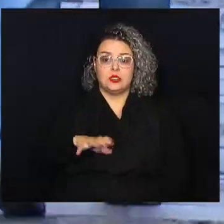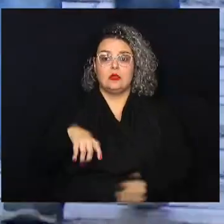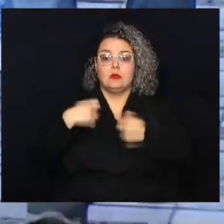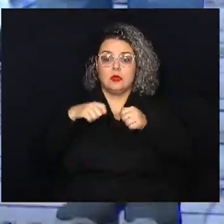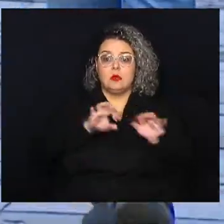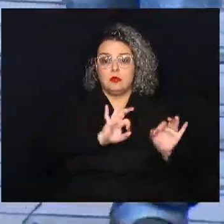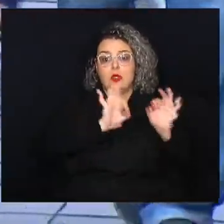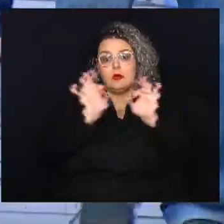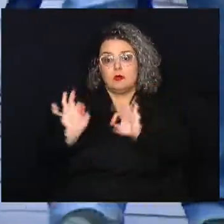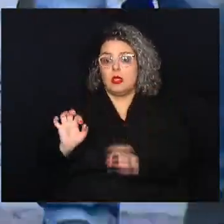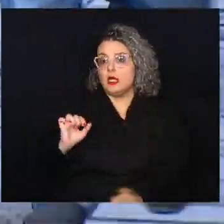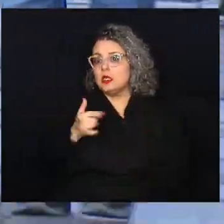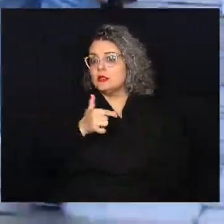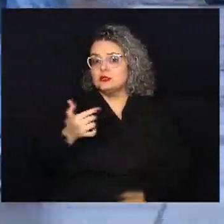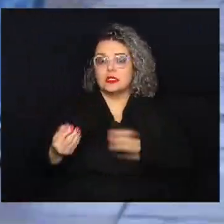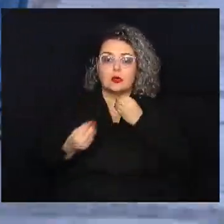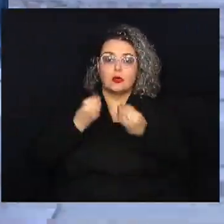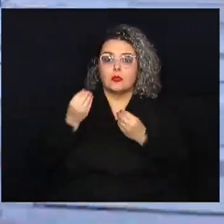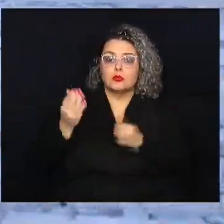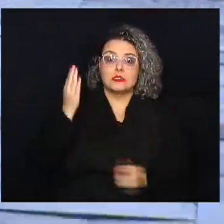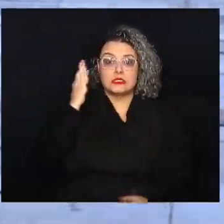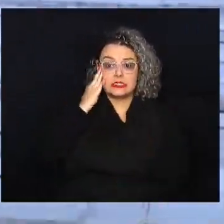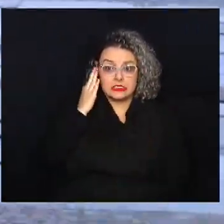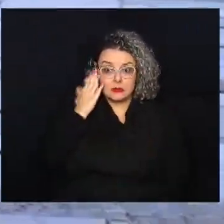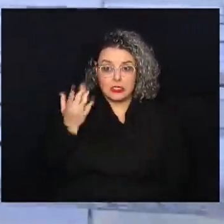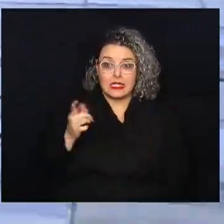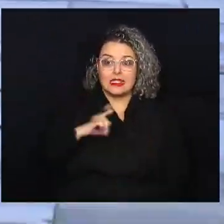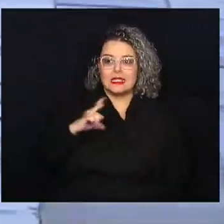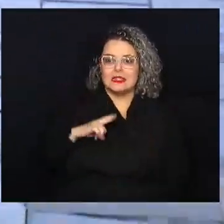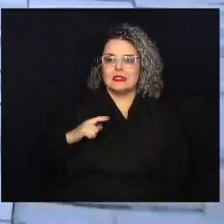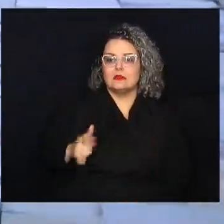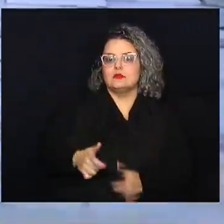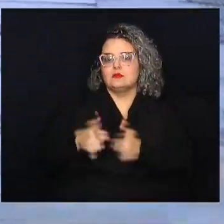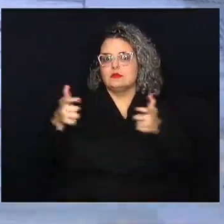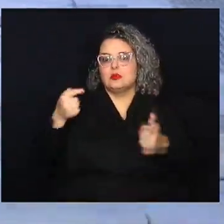acompanhando e nós não temos como prever exatamente, nós temos uma tendência geral